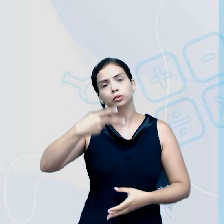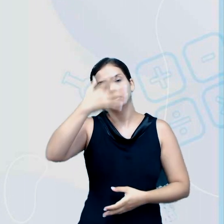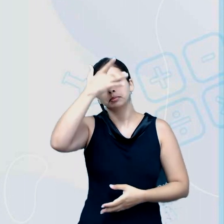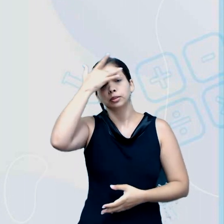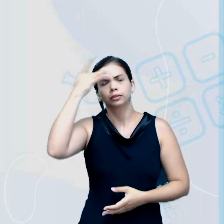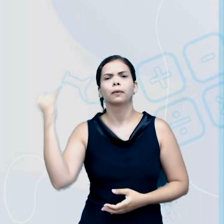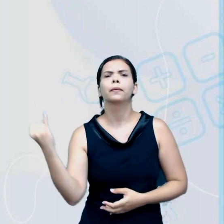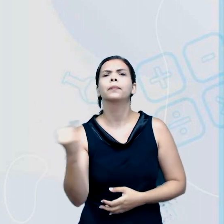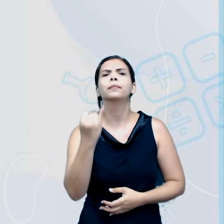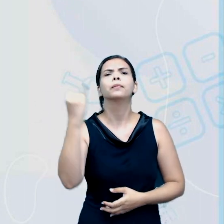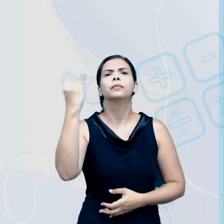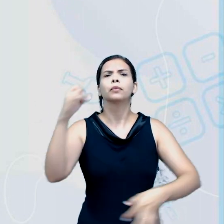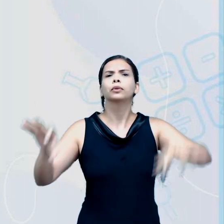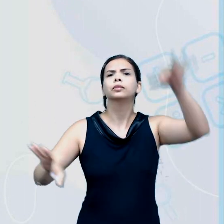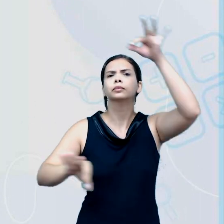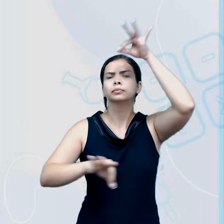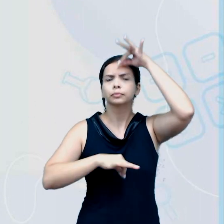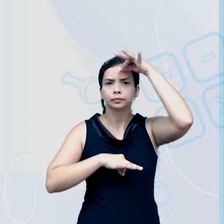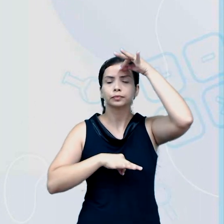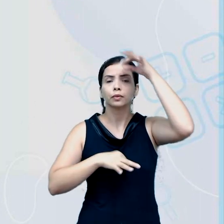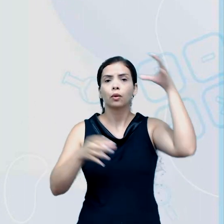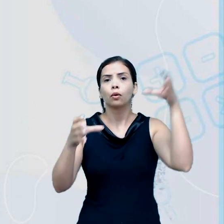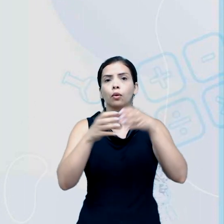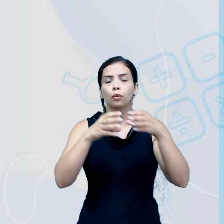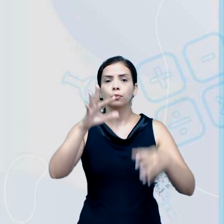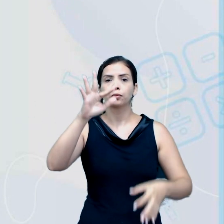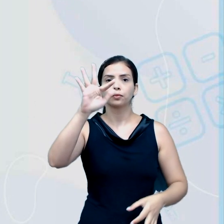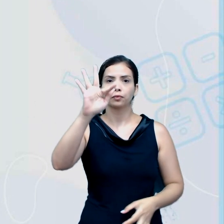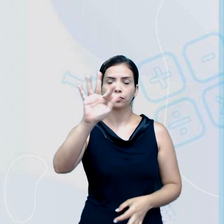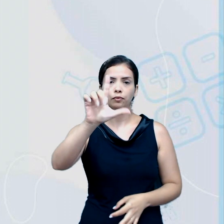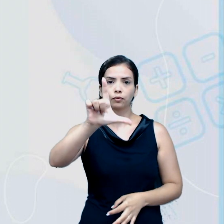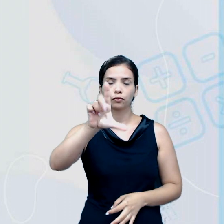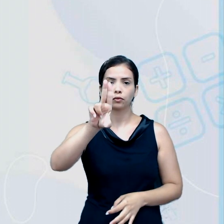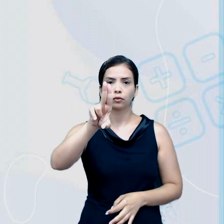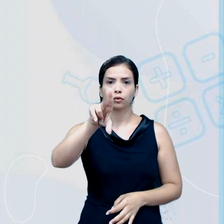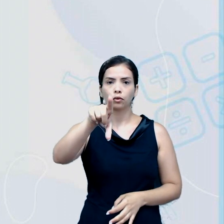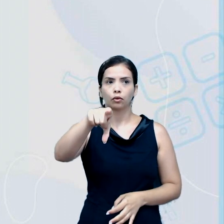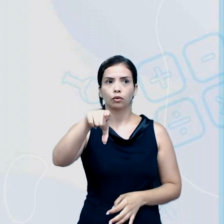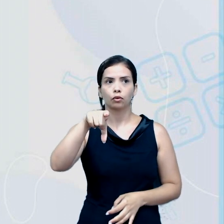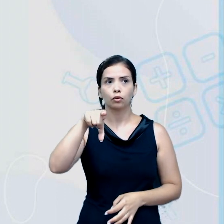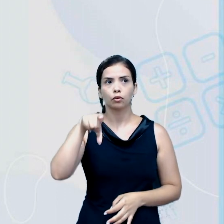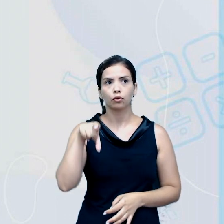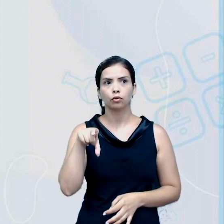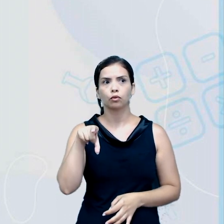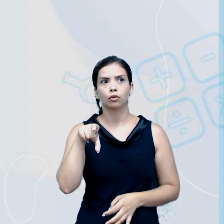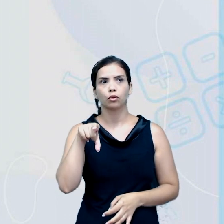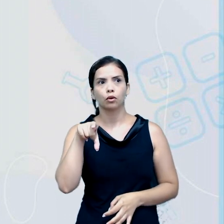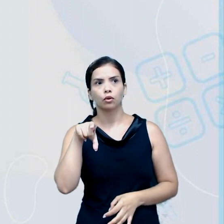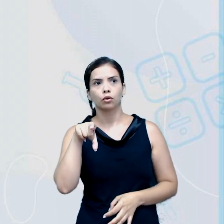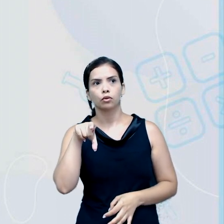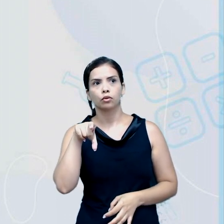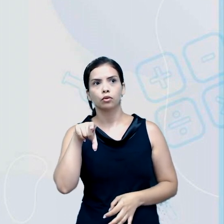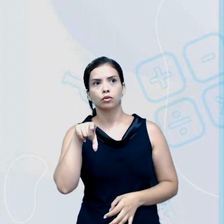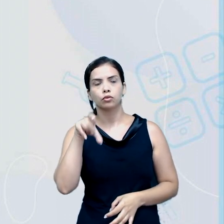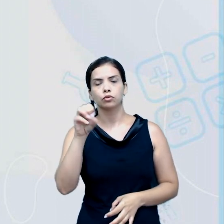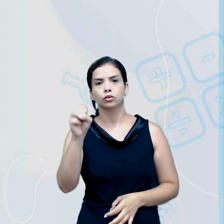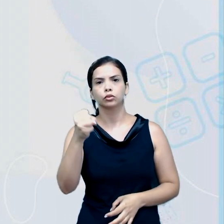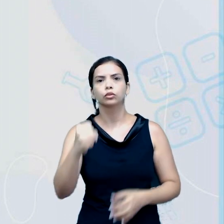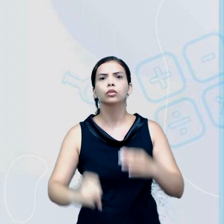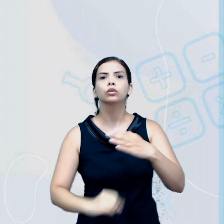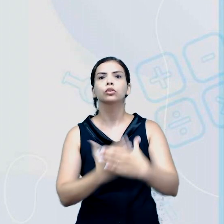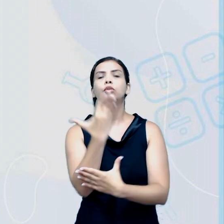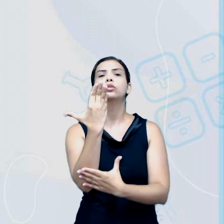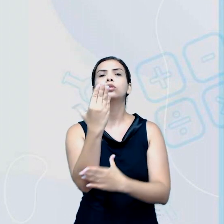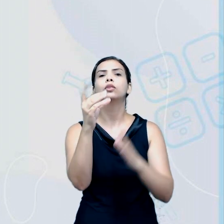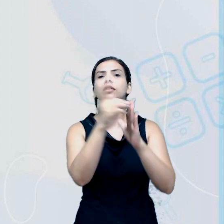importantes para a performance o grupo fluxus por exemplo é um grupo que ele surge na década de 1960